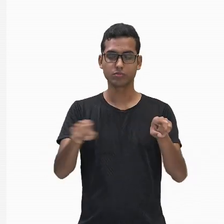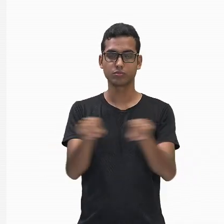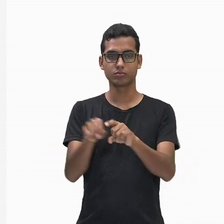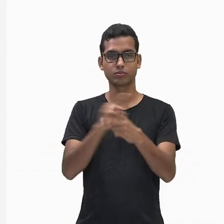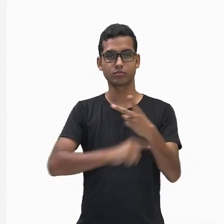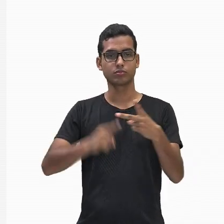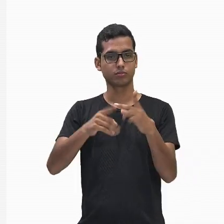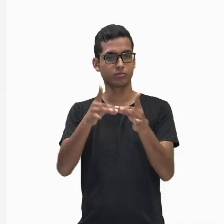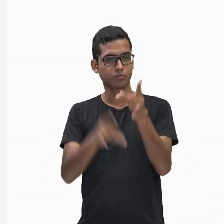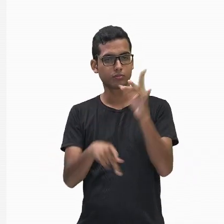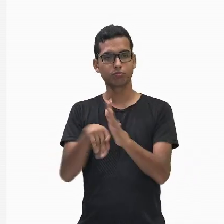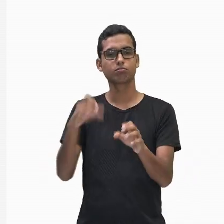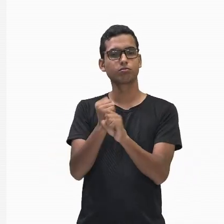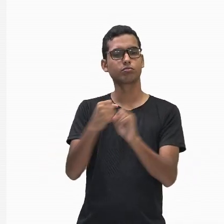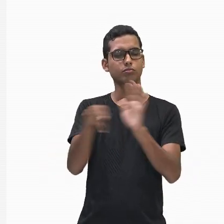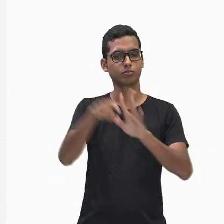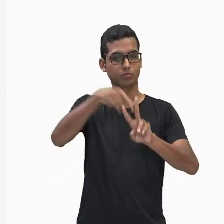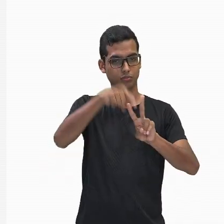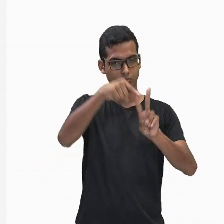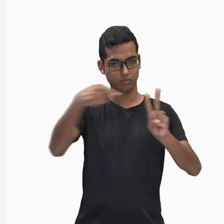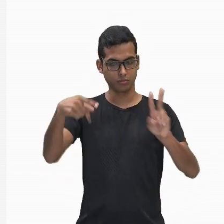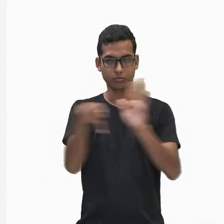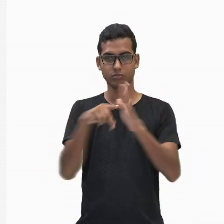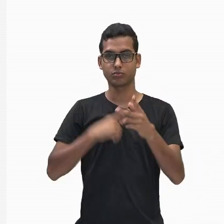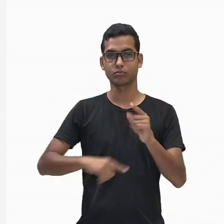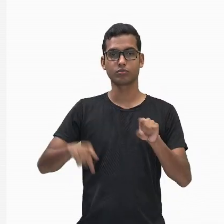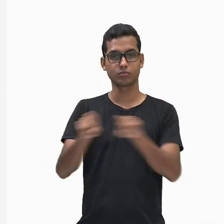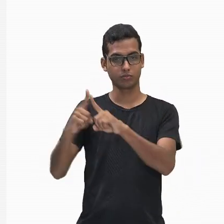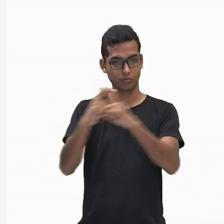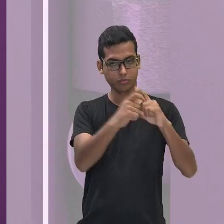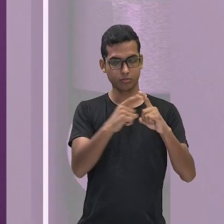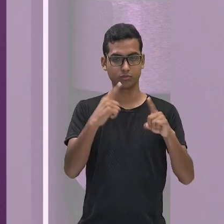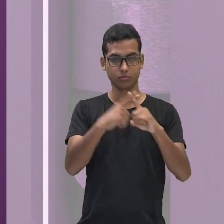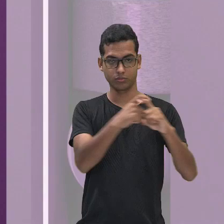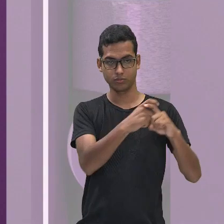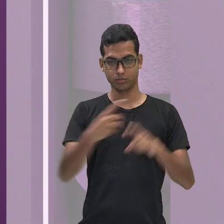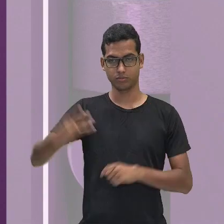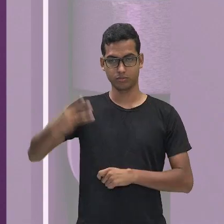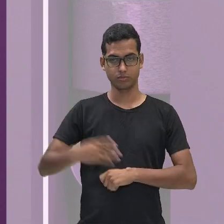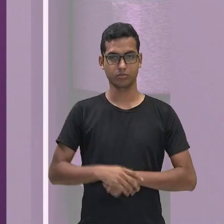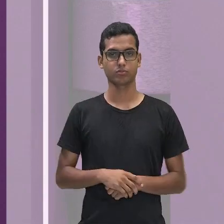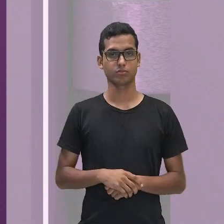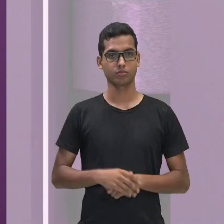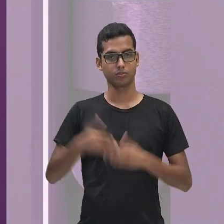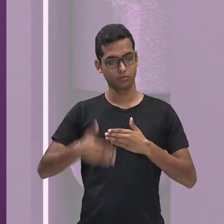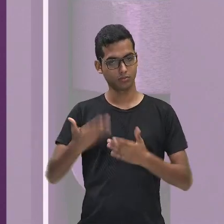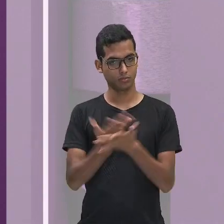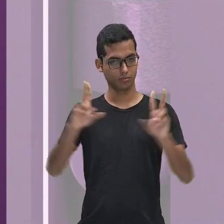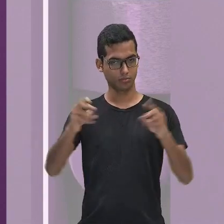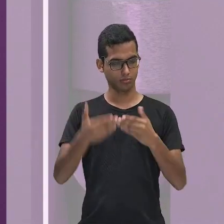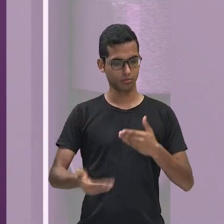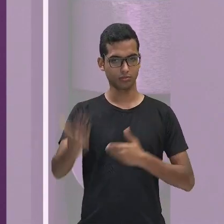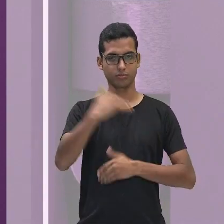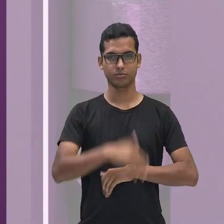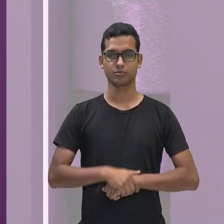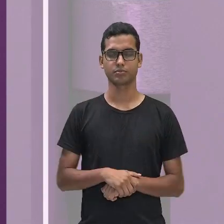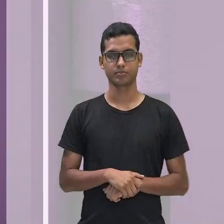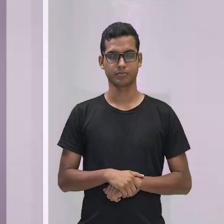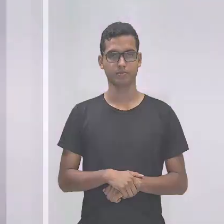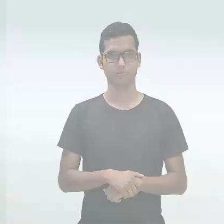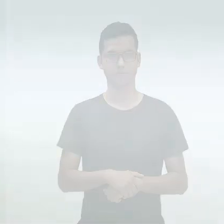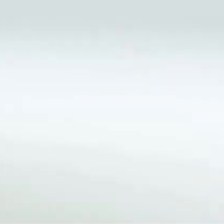e o detalhamento calcular a raiz de um polinômio de grau 3. Então esse é o nosso tema, acompanhe mais uma vez a nossa